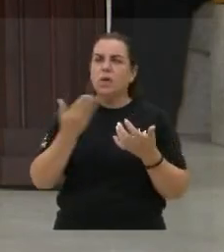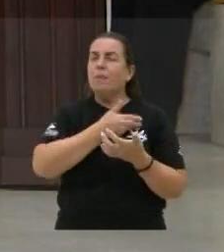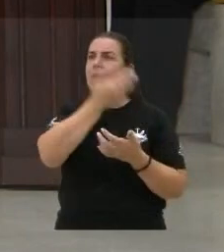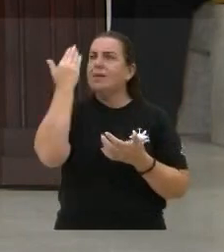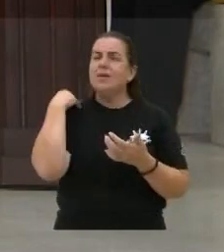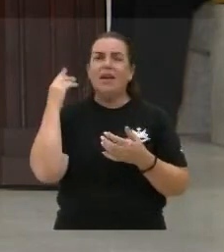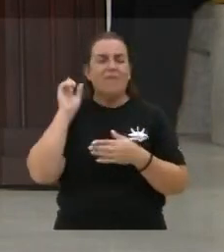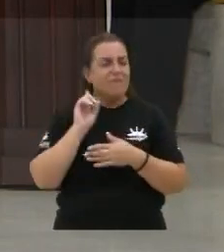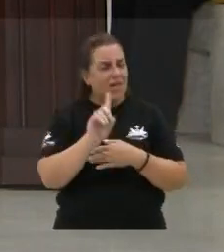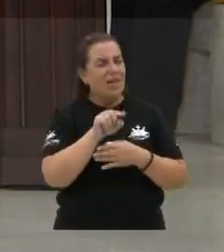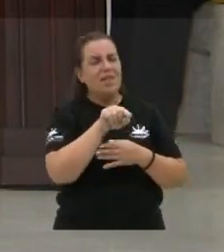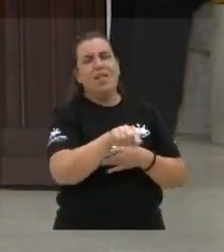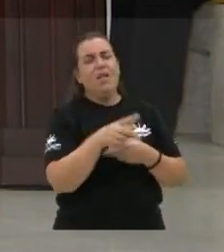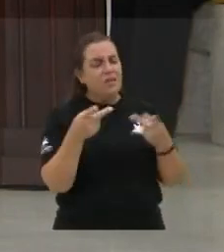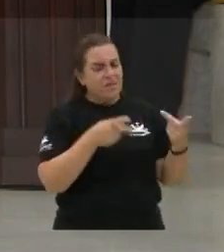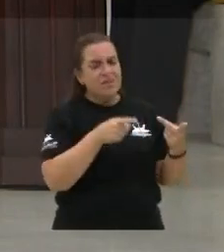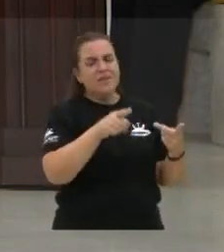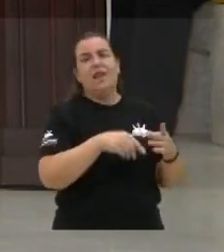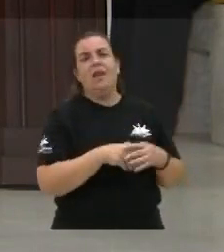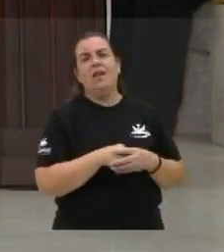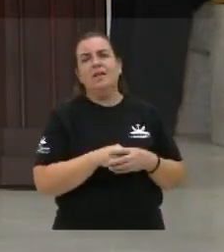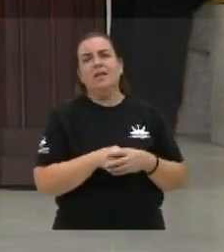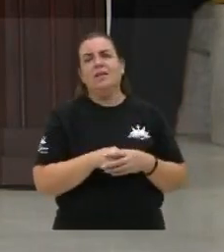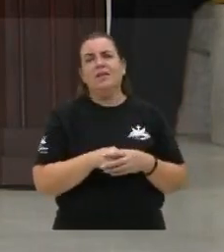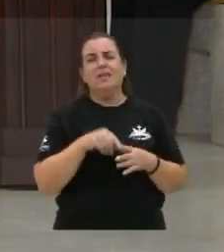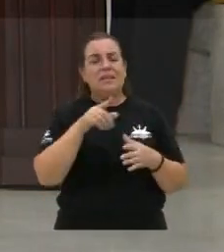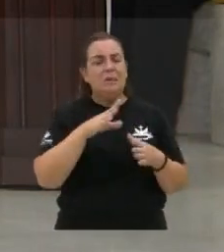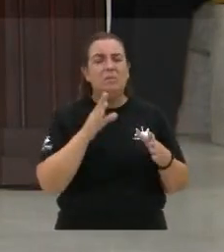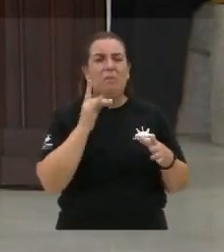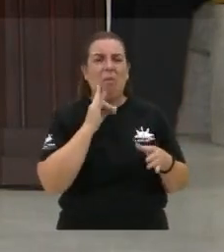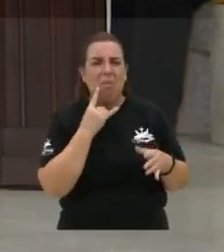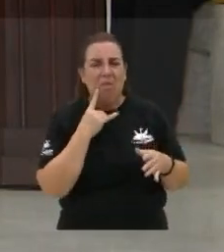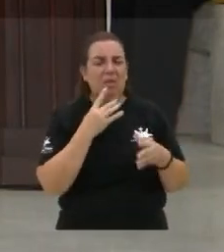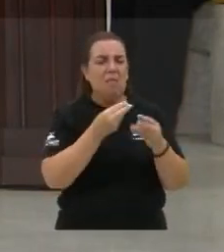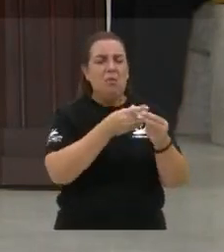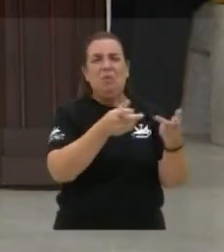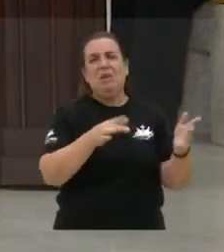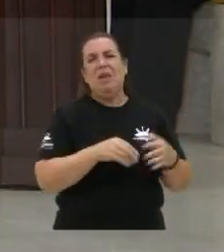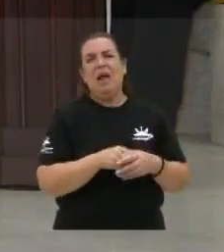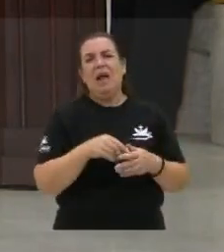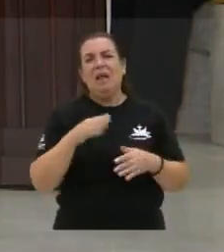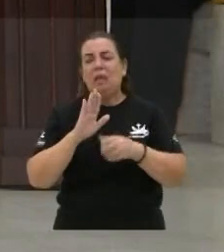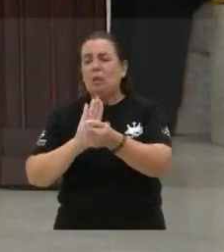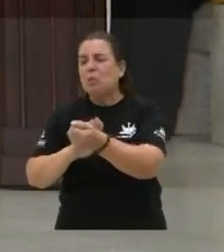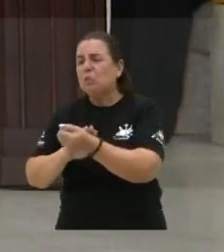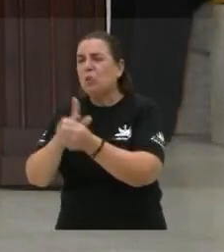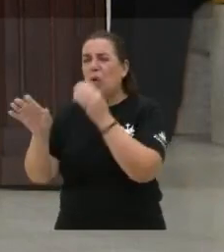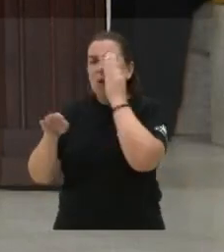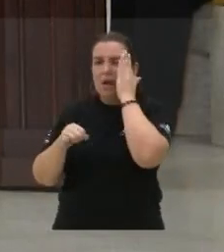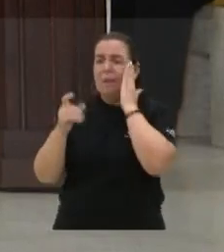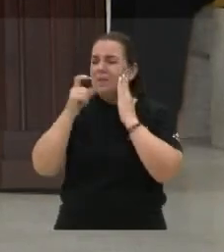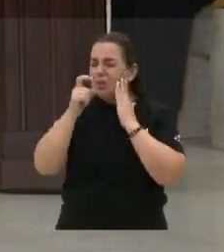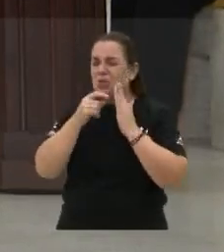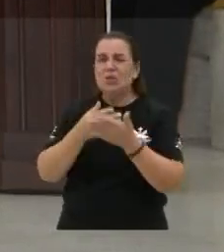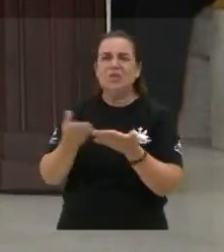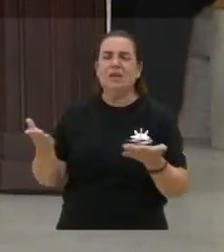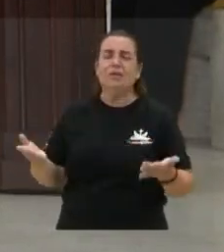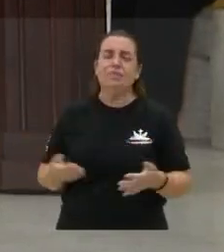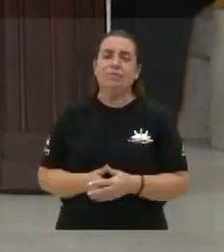lá. Tem muita cachaça lá. Tem muitas drogas lá, tem muita mentira.